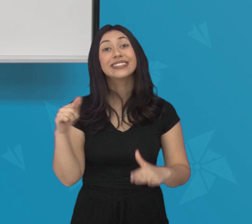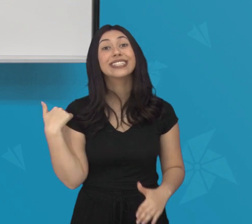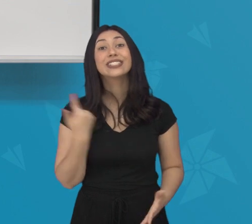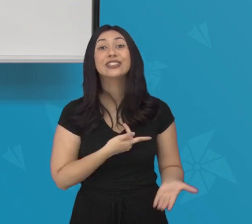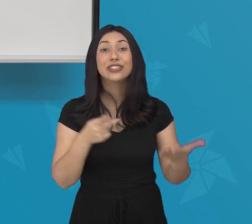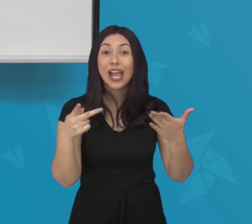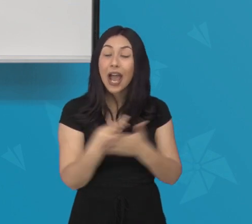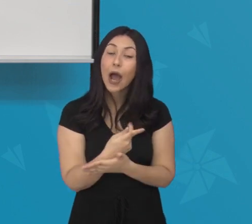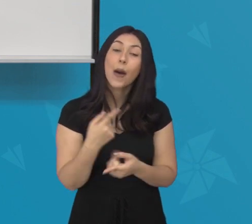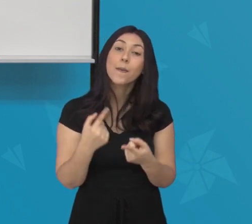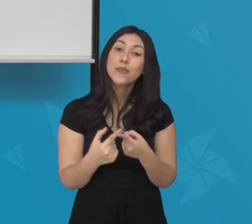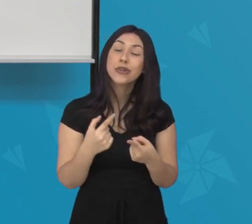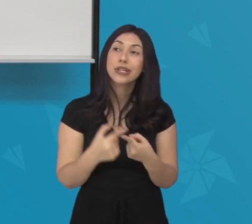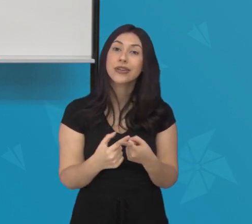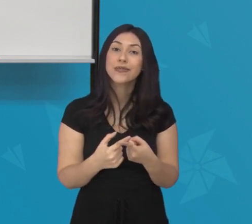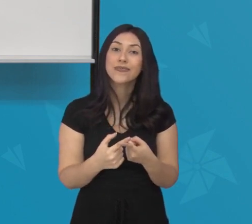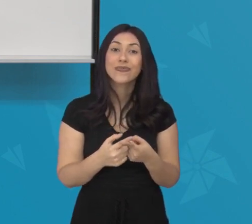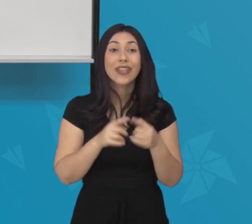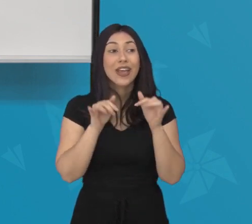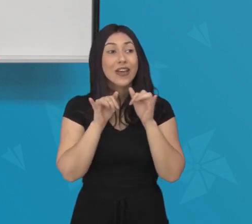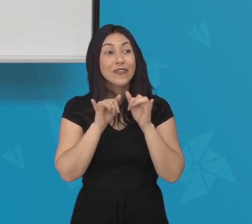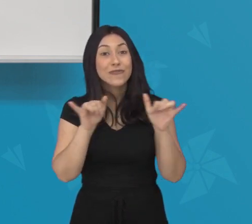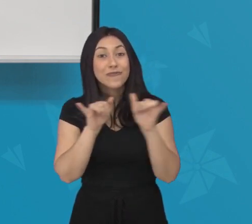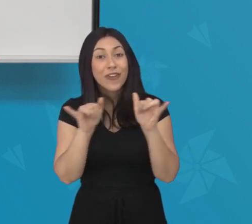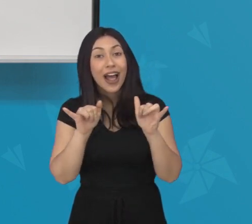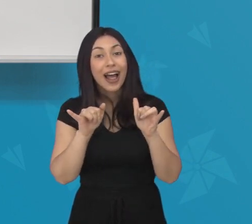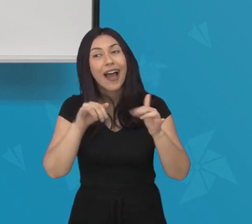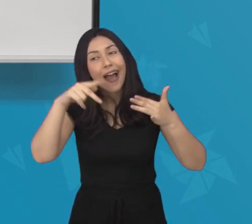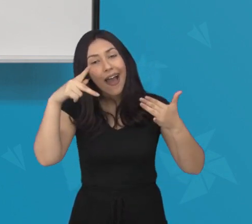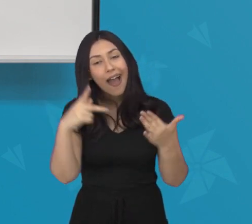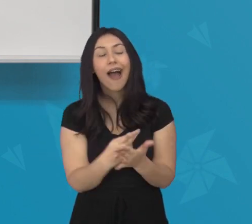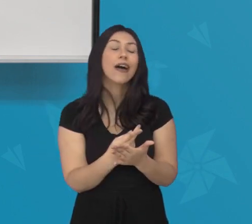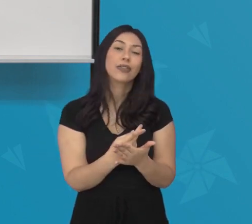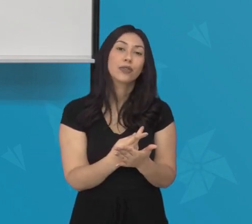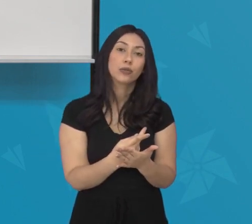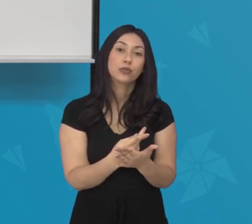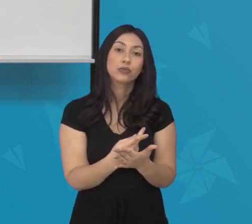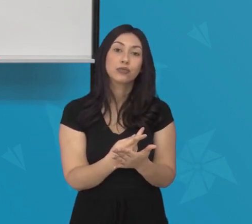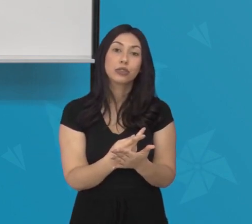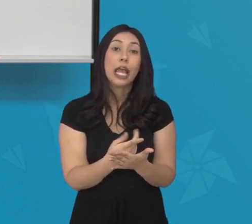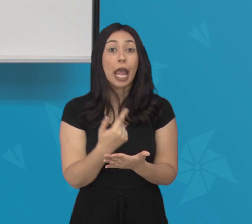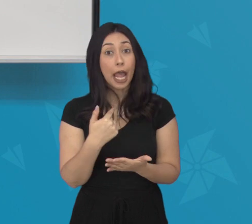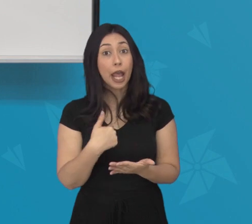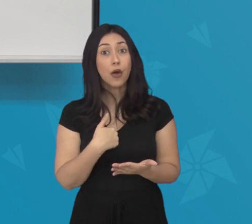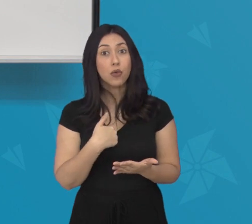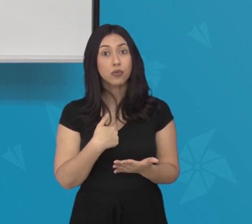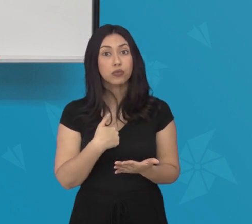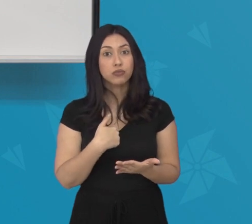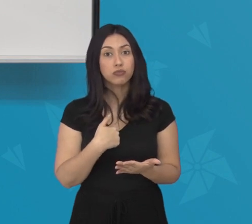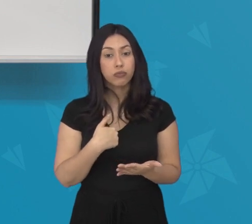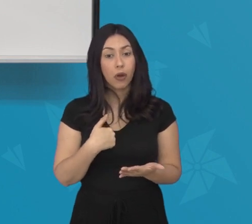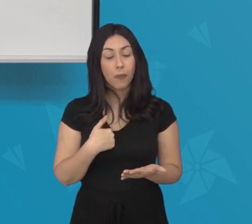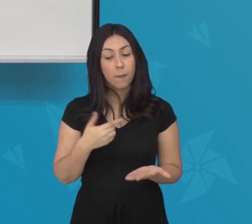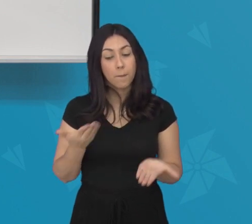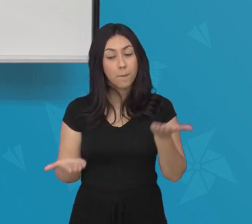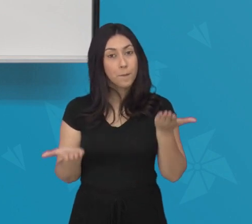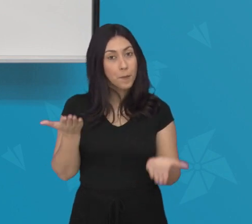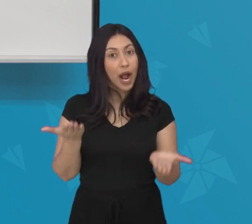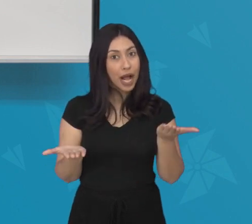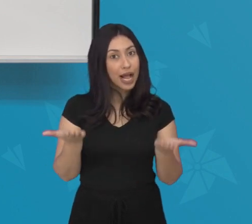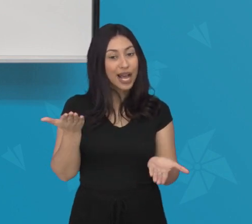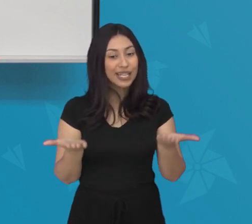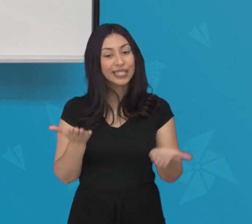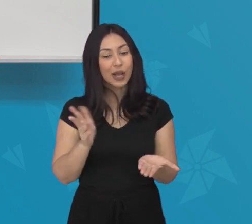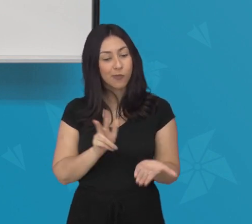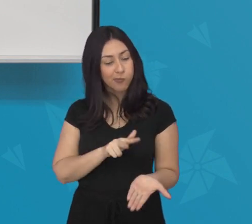nós erramos? Porque nós usamos erradamente, vulgarmente, o termo se pesar com medir a